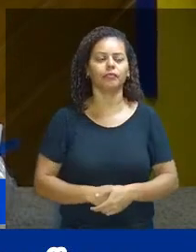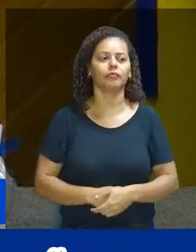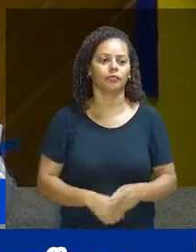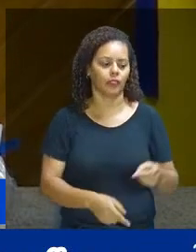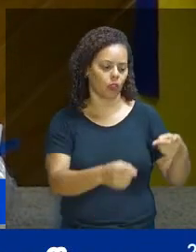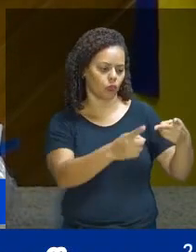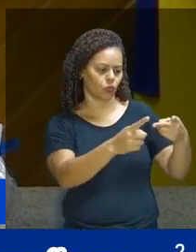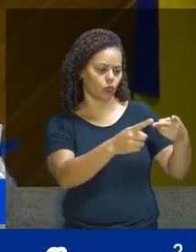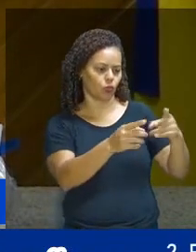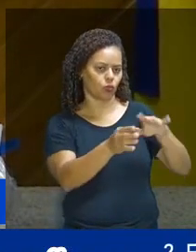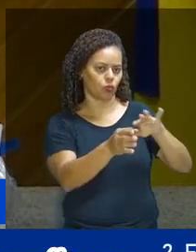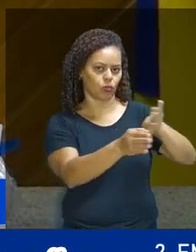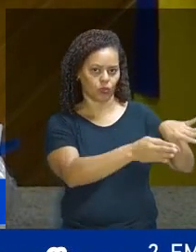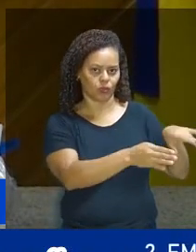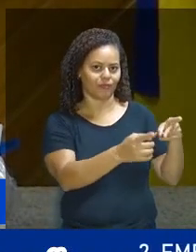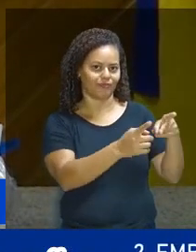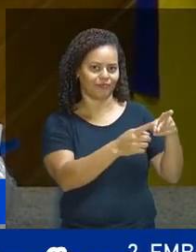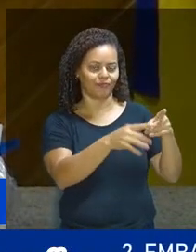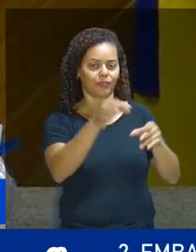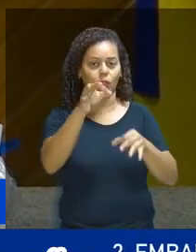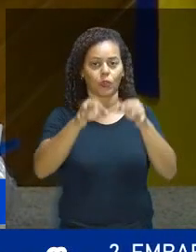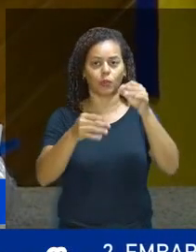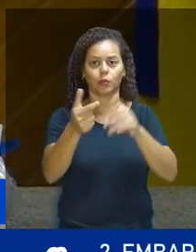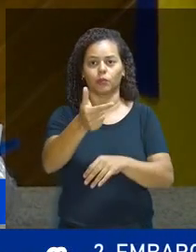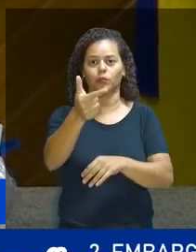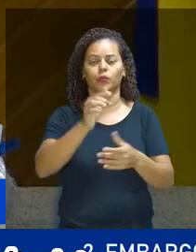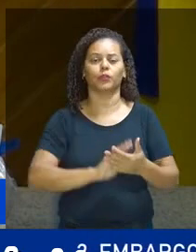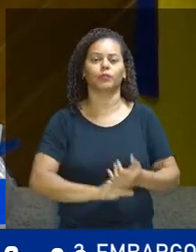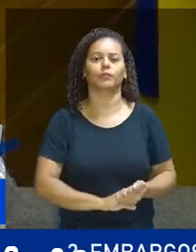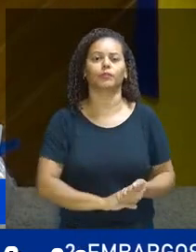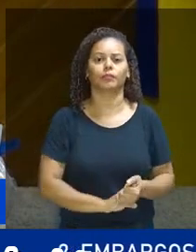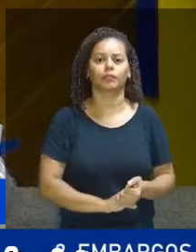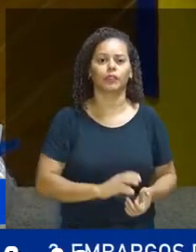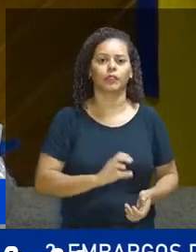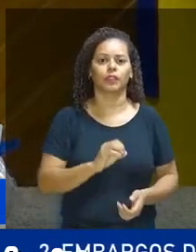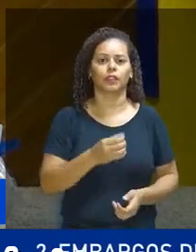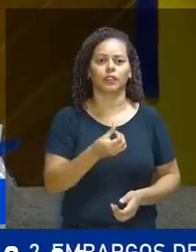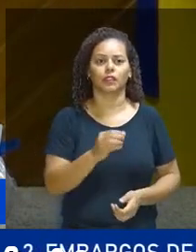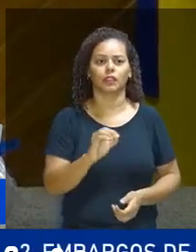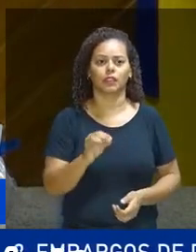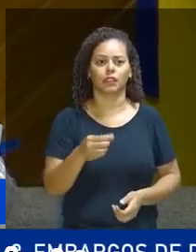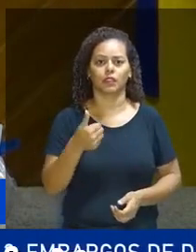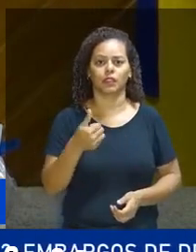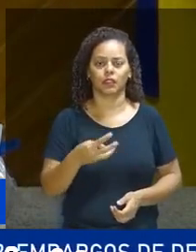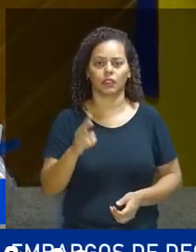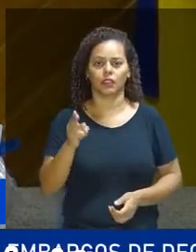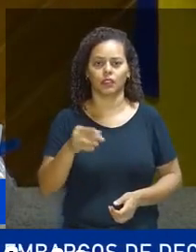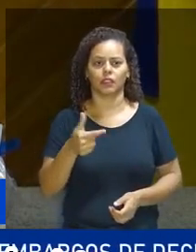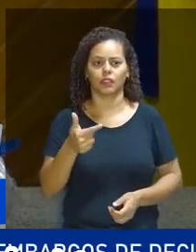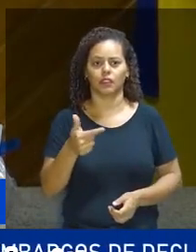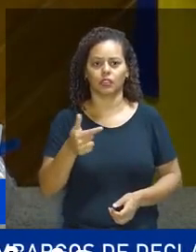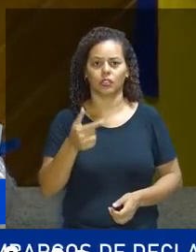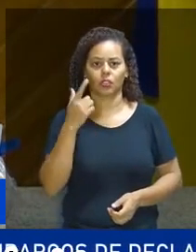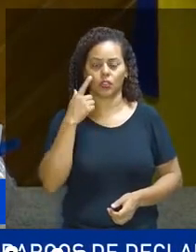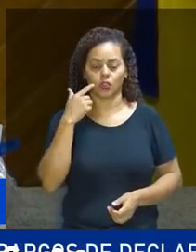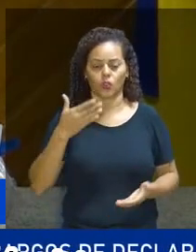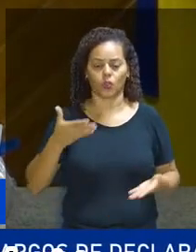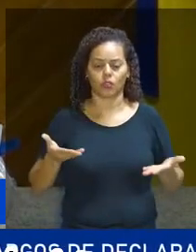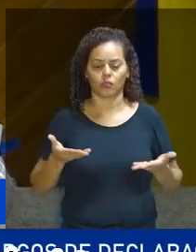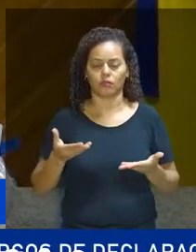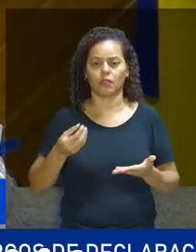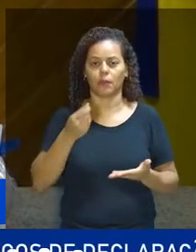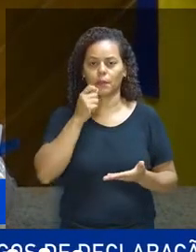2 da pauta é o embargo de declaração na prestação de contas 060-1372 de 2022, origem